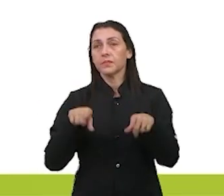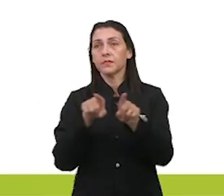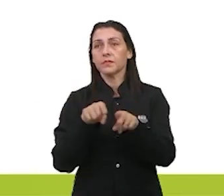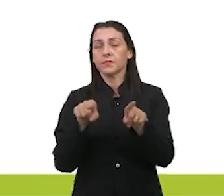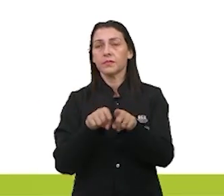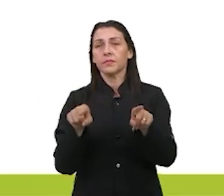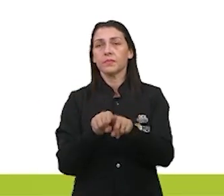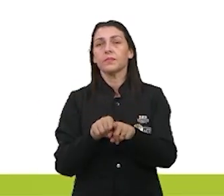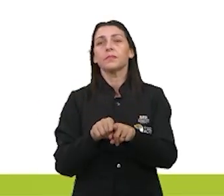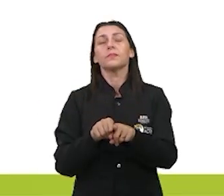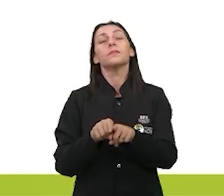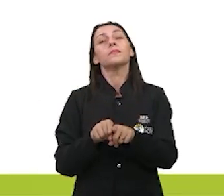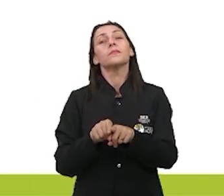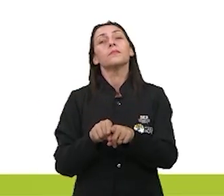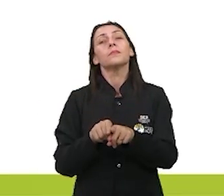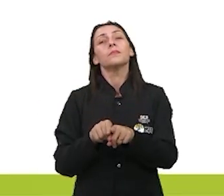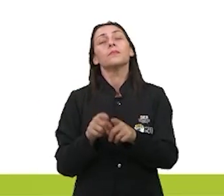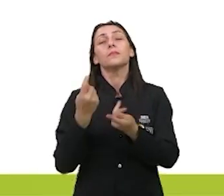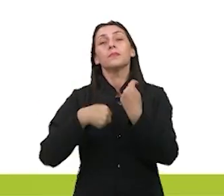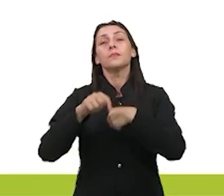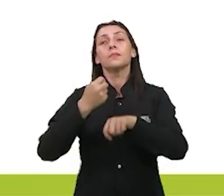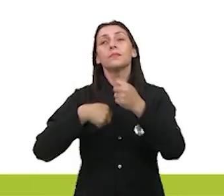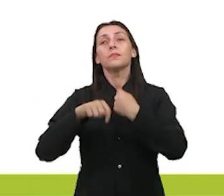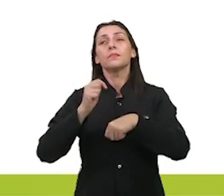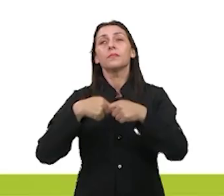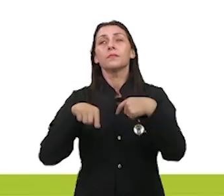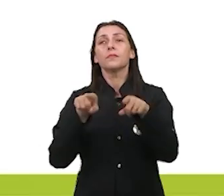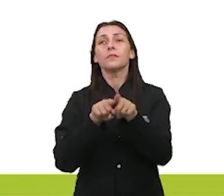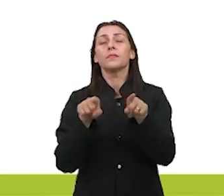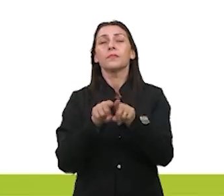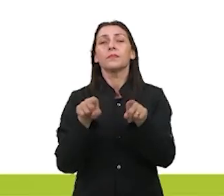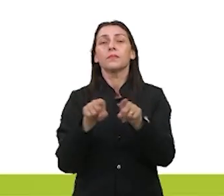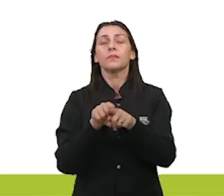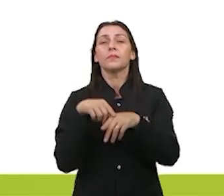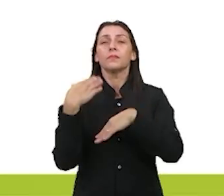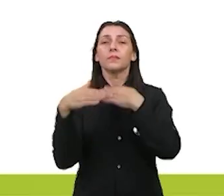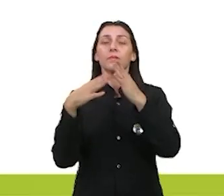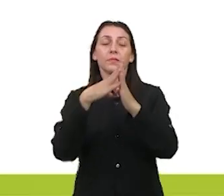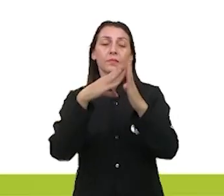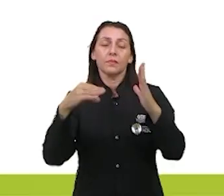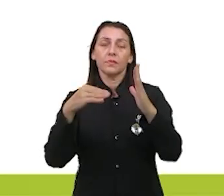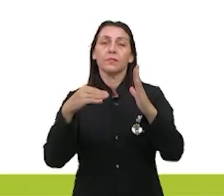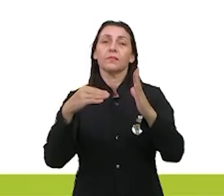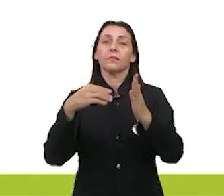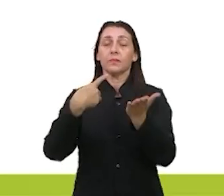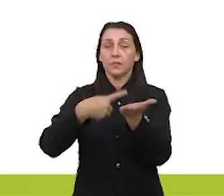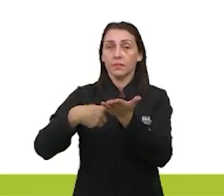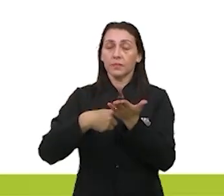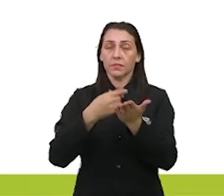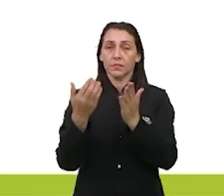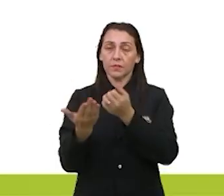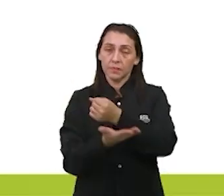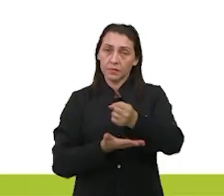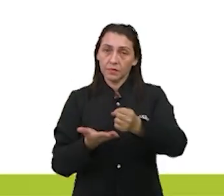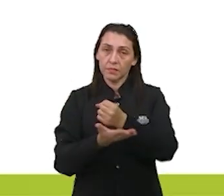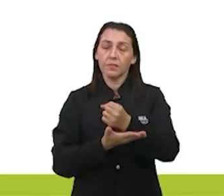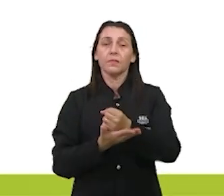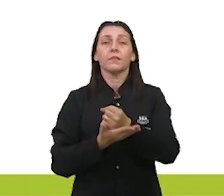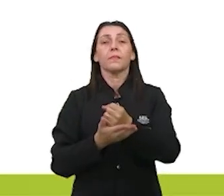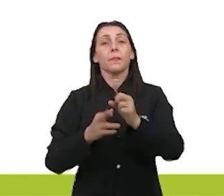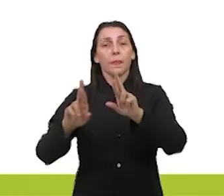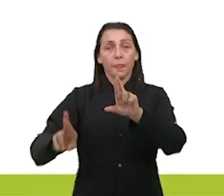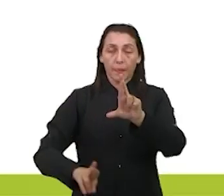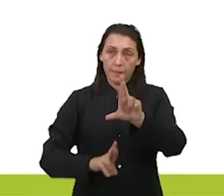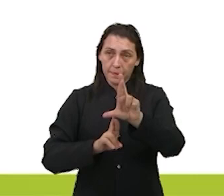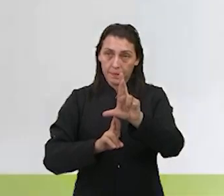também tomar conta. Uma economia circular, desenvolver modelos de negócios baseados na reutilização e